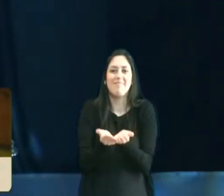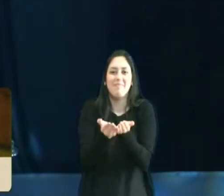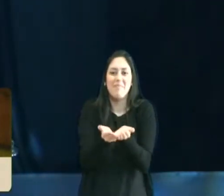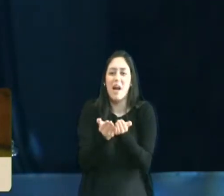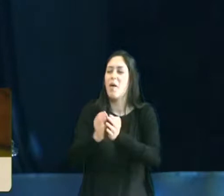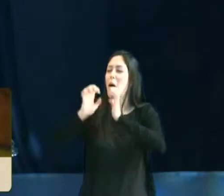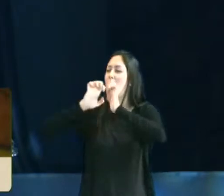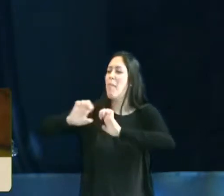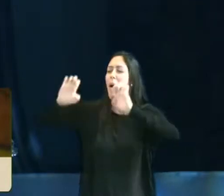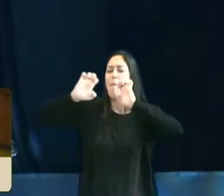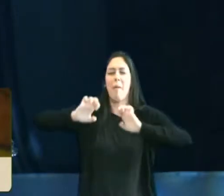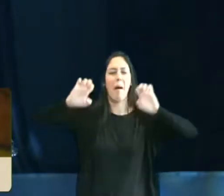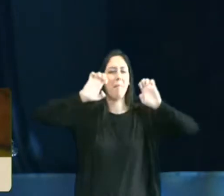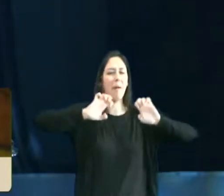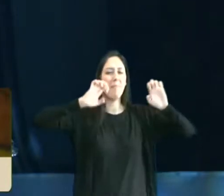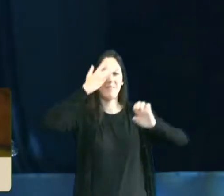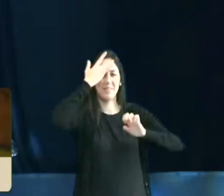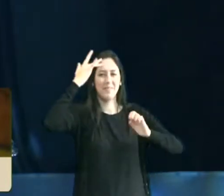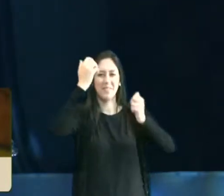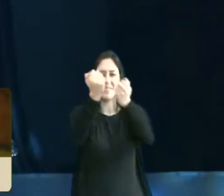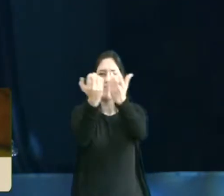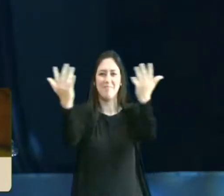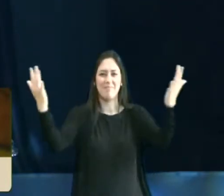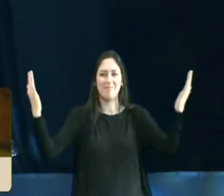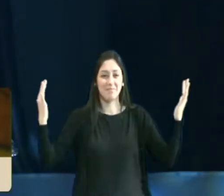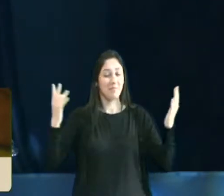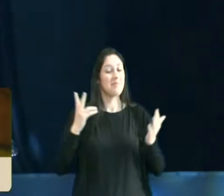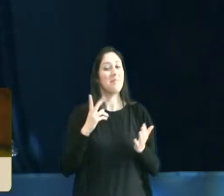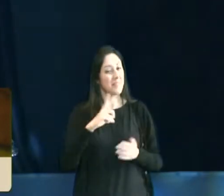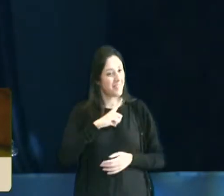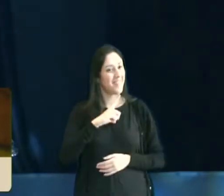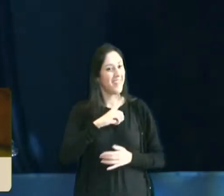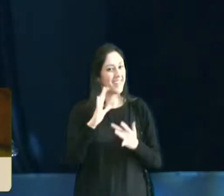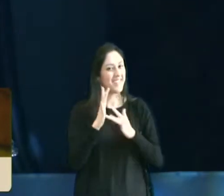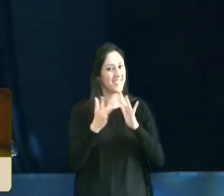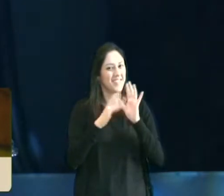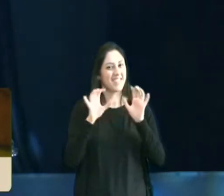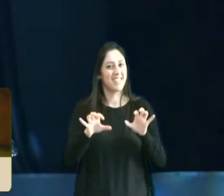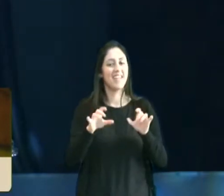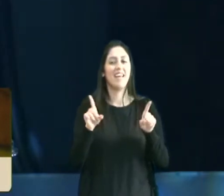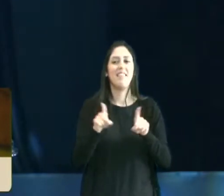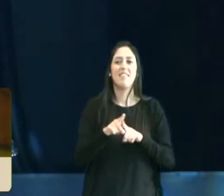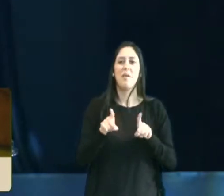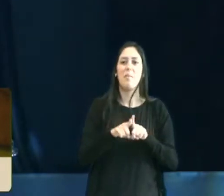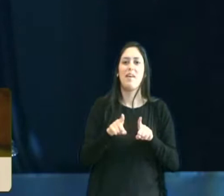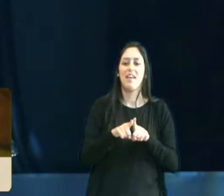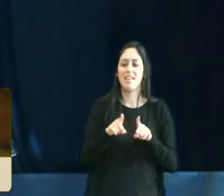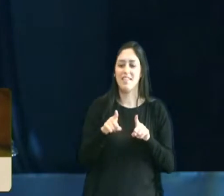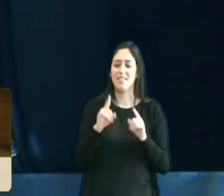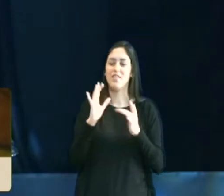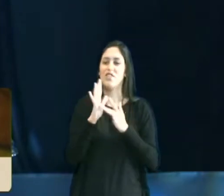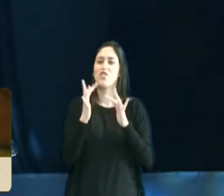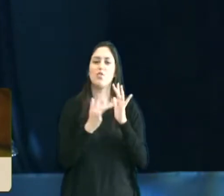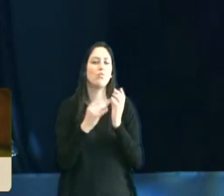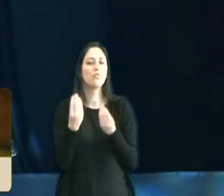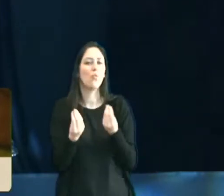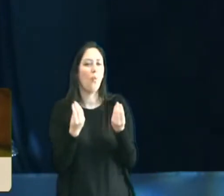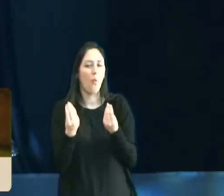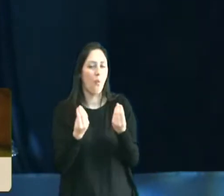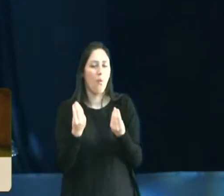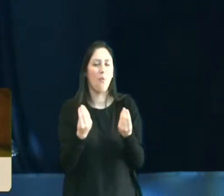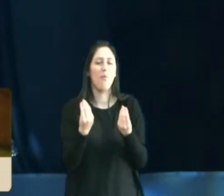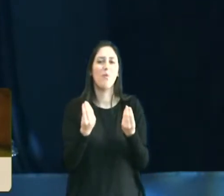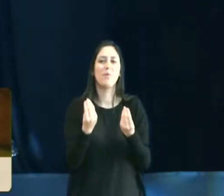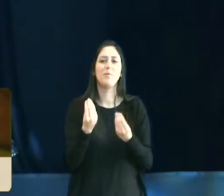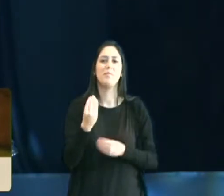multidões. Mas uma das maneiras de Jesus administrar essas demandas era procurando o lugar